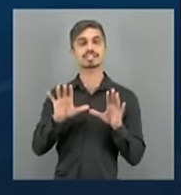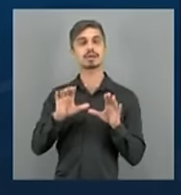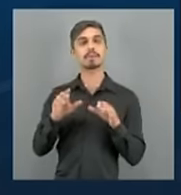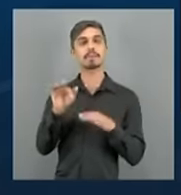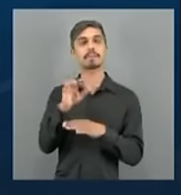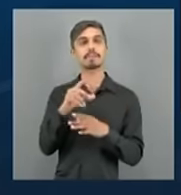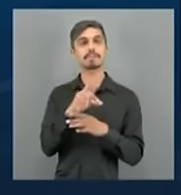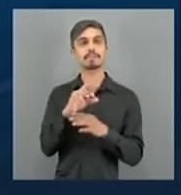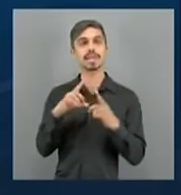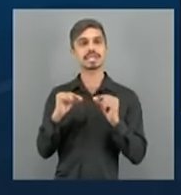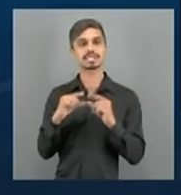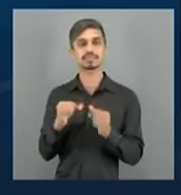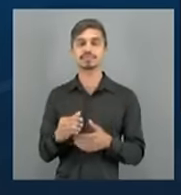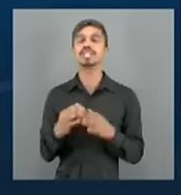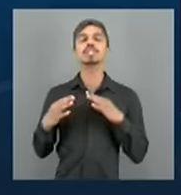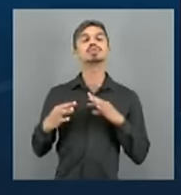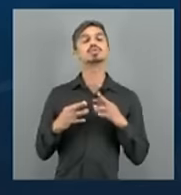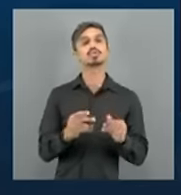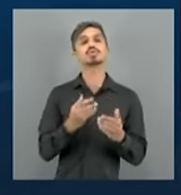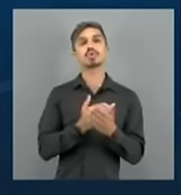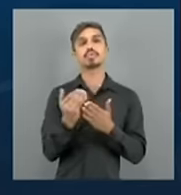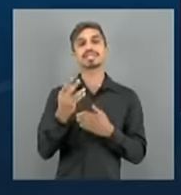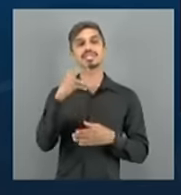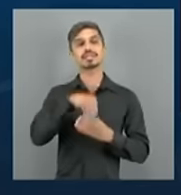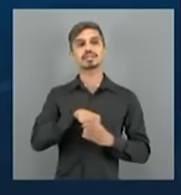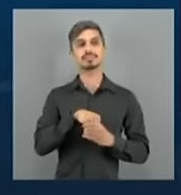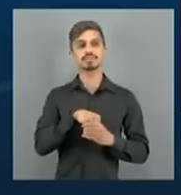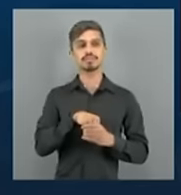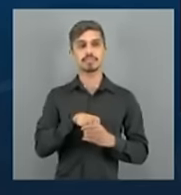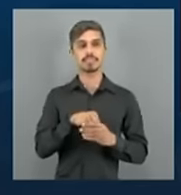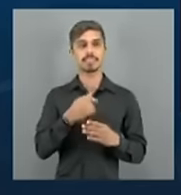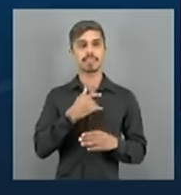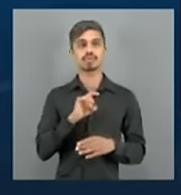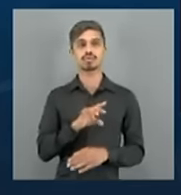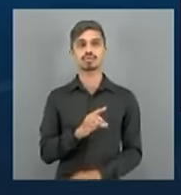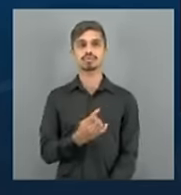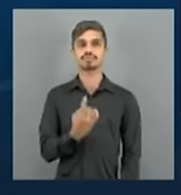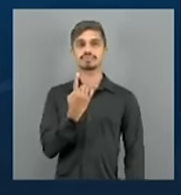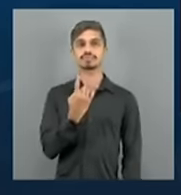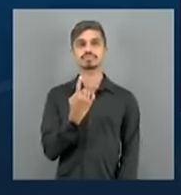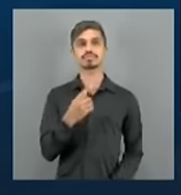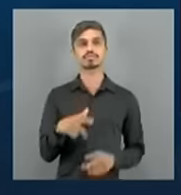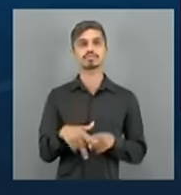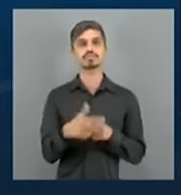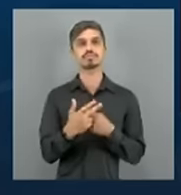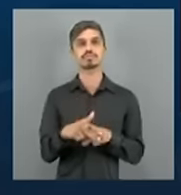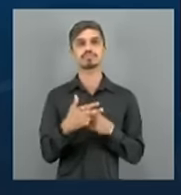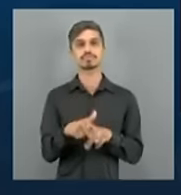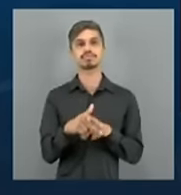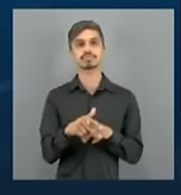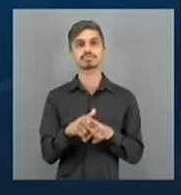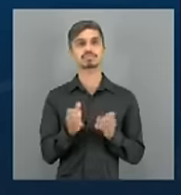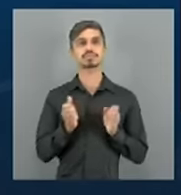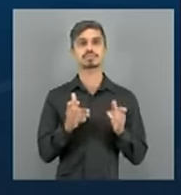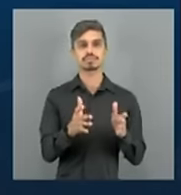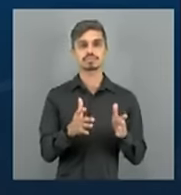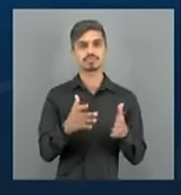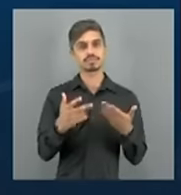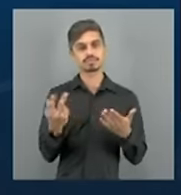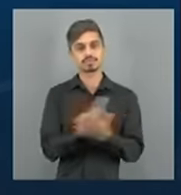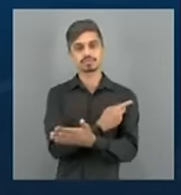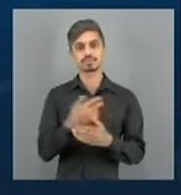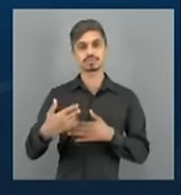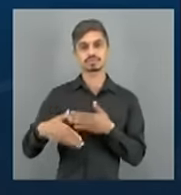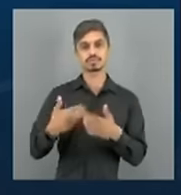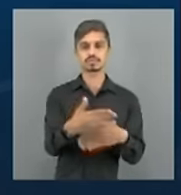tudo começa. Então, tudo começa lá dentro. E eu só sou apenas uma ferramenta para que as coisas